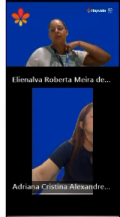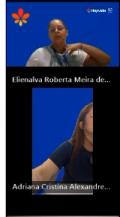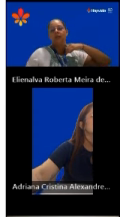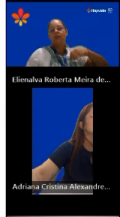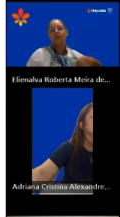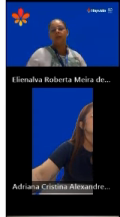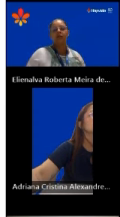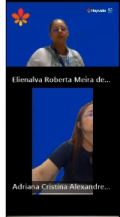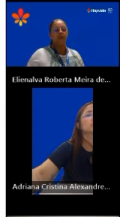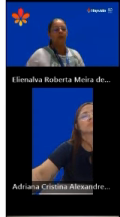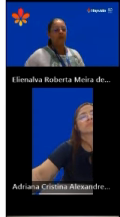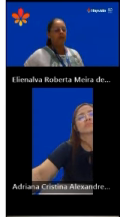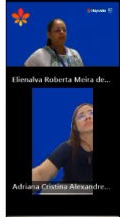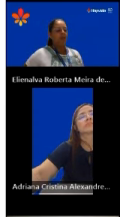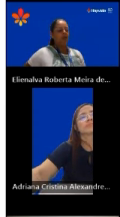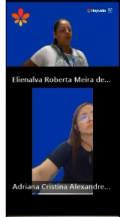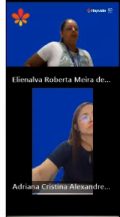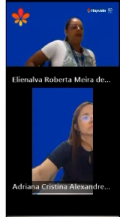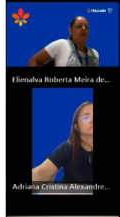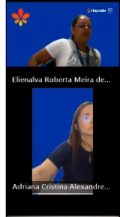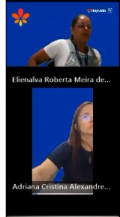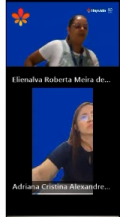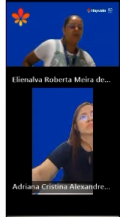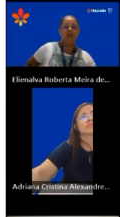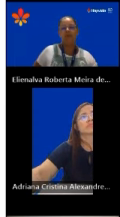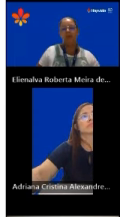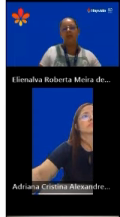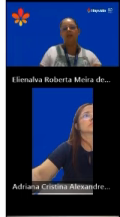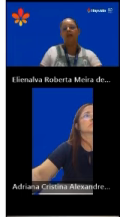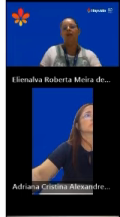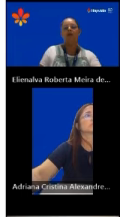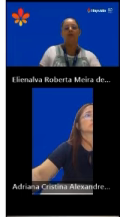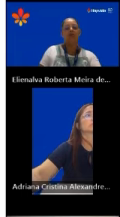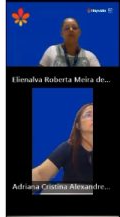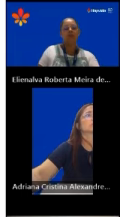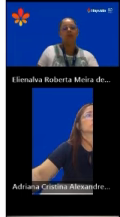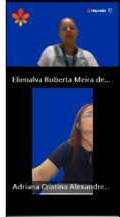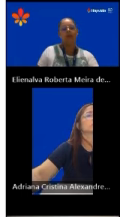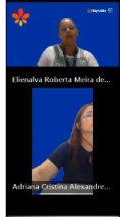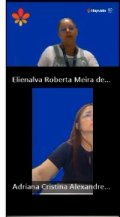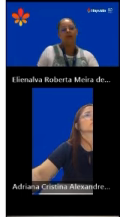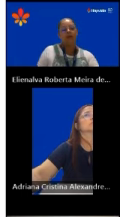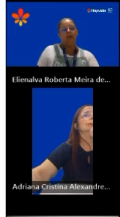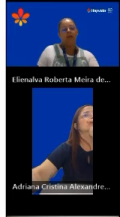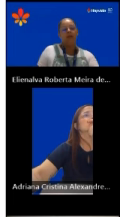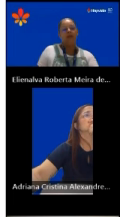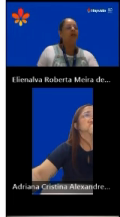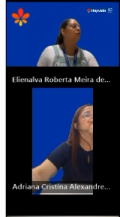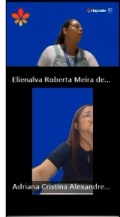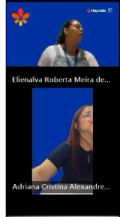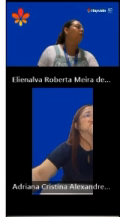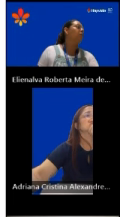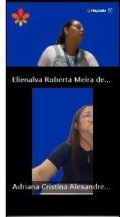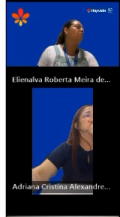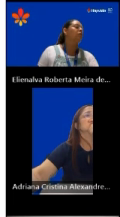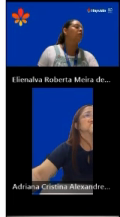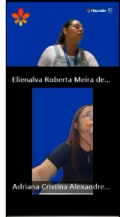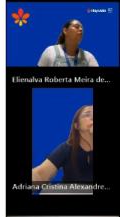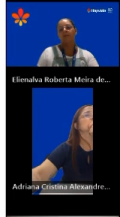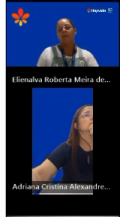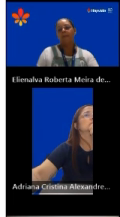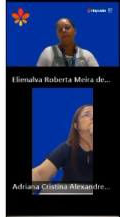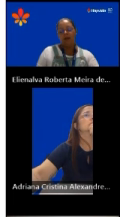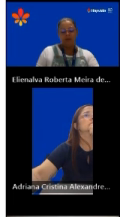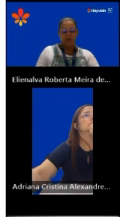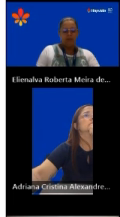Aconteceu uma intercorrência, então como que a gente vai agir ali naquele momento e como que a gente vai proceder depois visando o que a gente está falando do tema de carro de urgência. Então, a gente tem